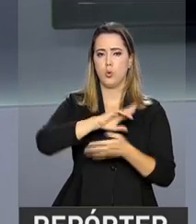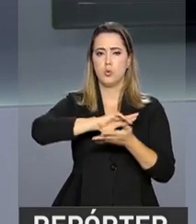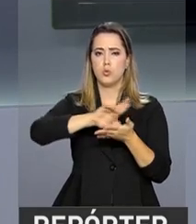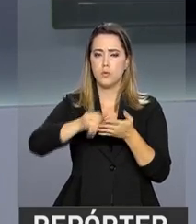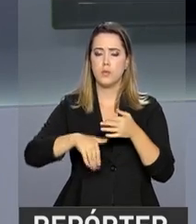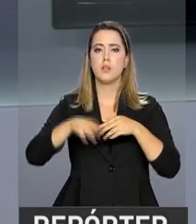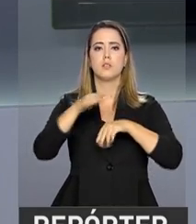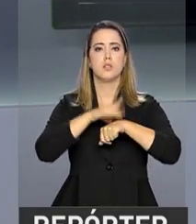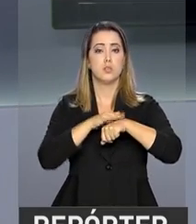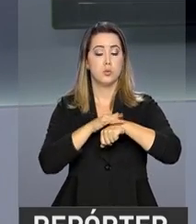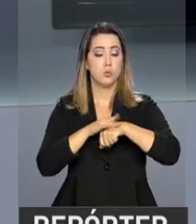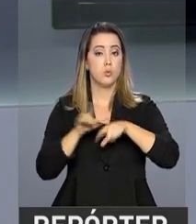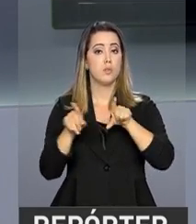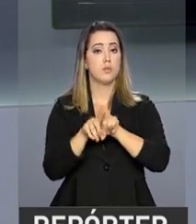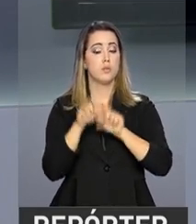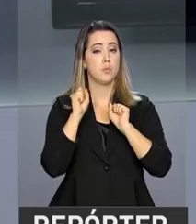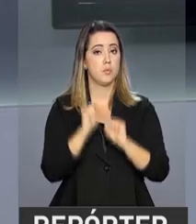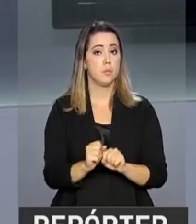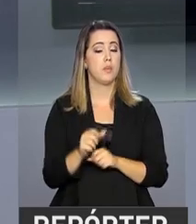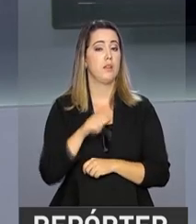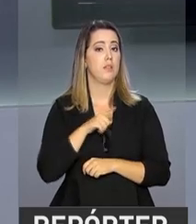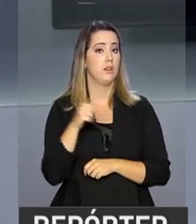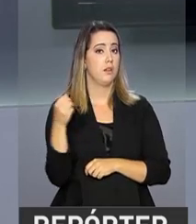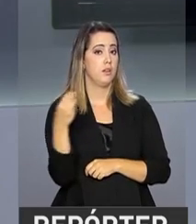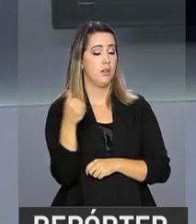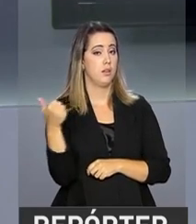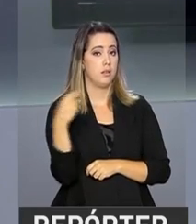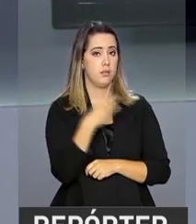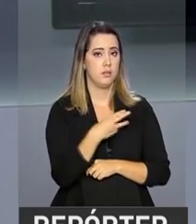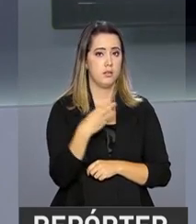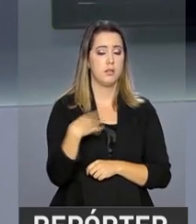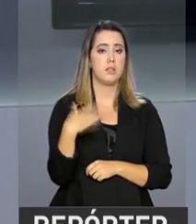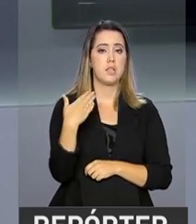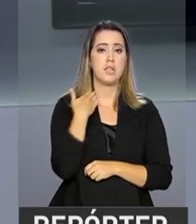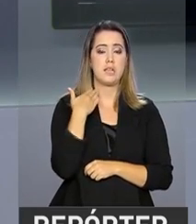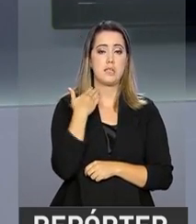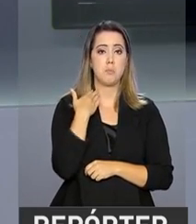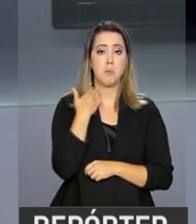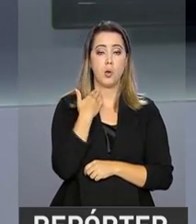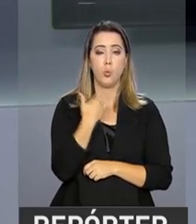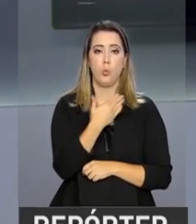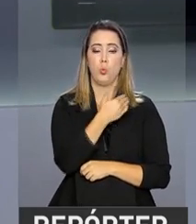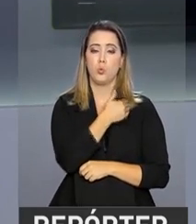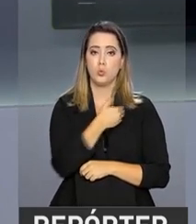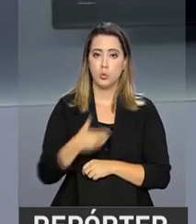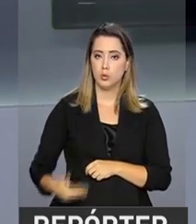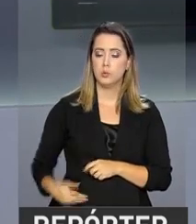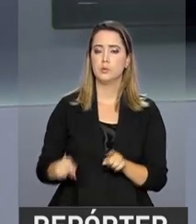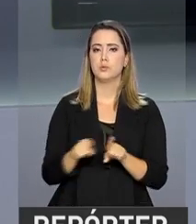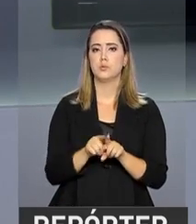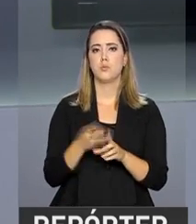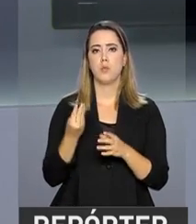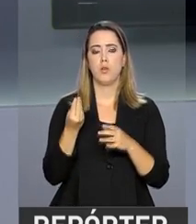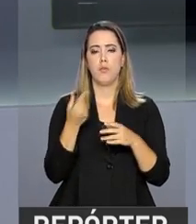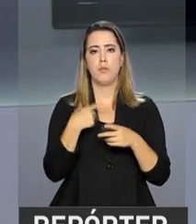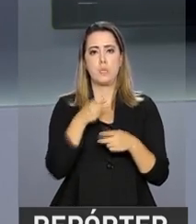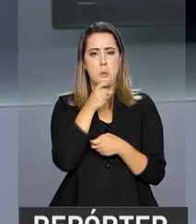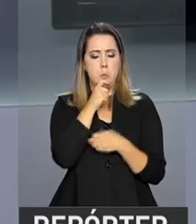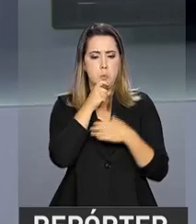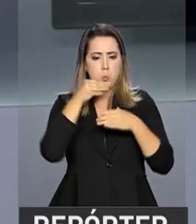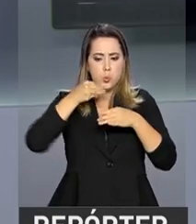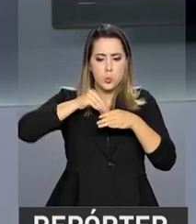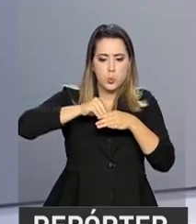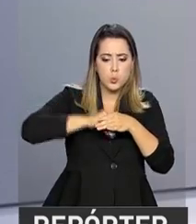linfomas anemias graves a 13 bancos públicos em todo o brasil que congelam as amostras de sangue umbilical